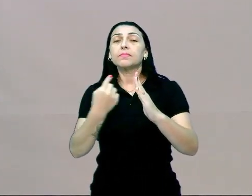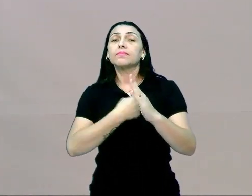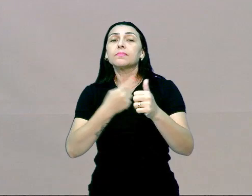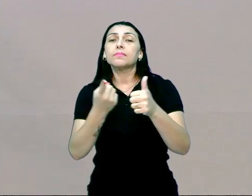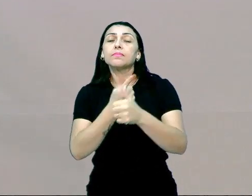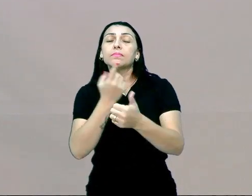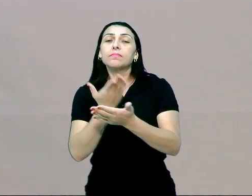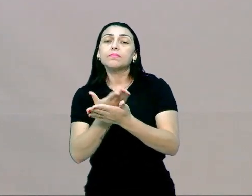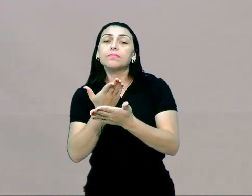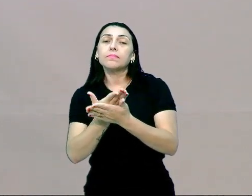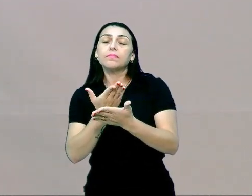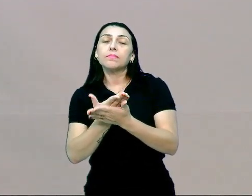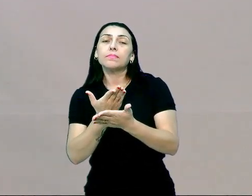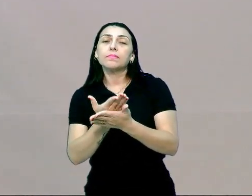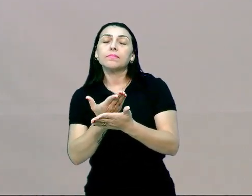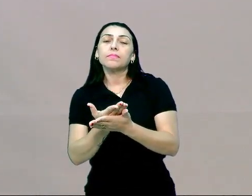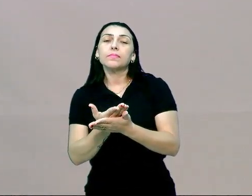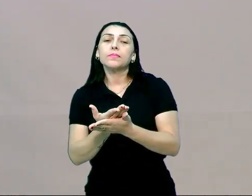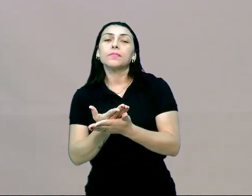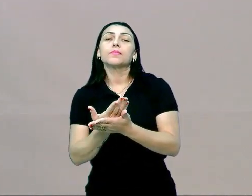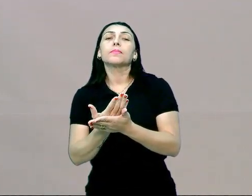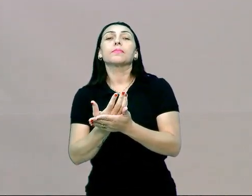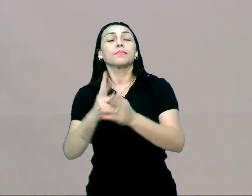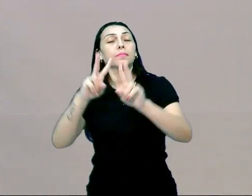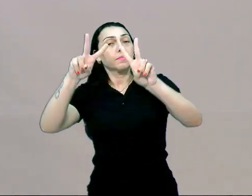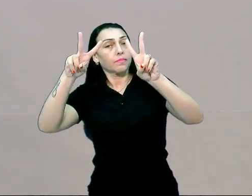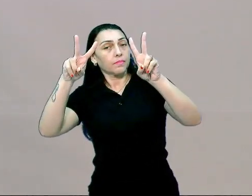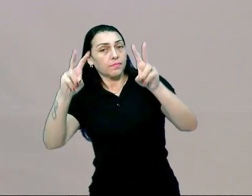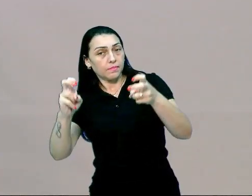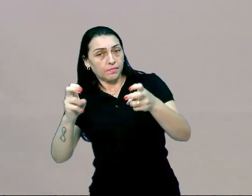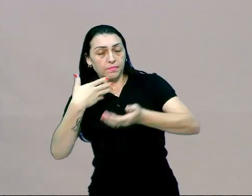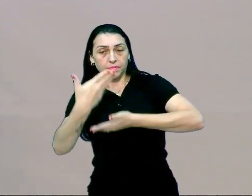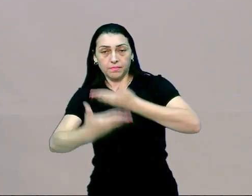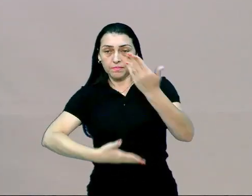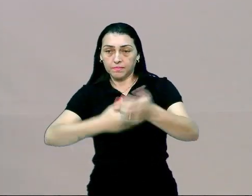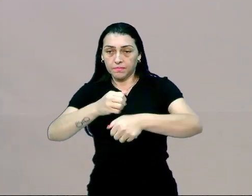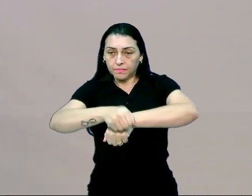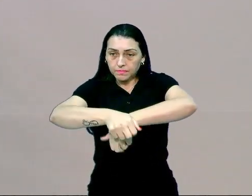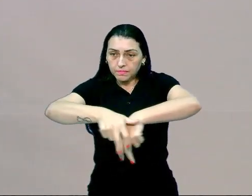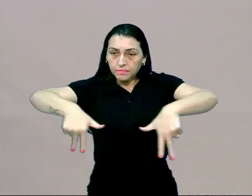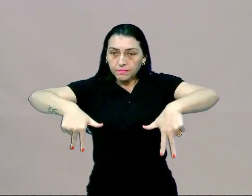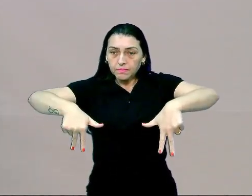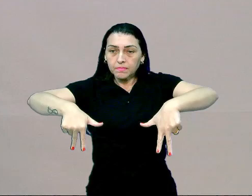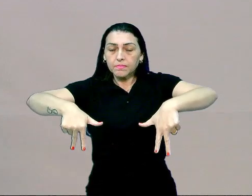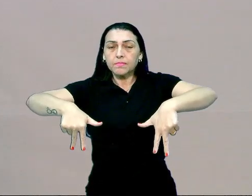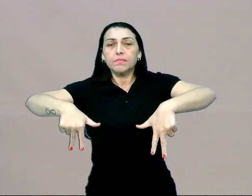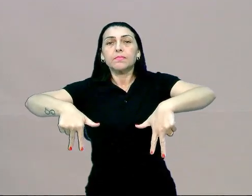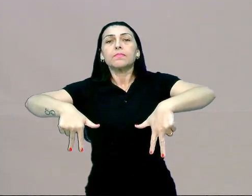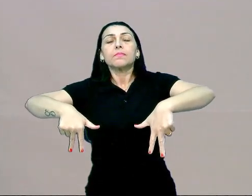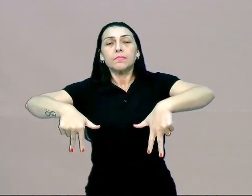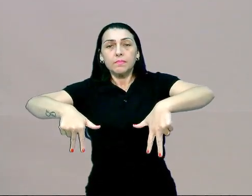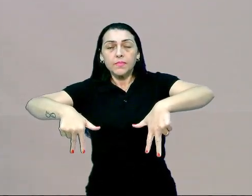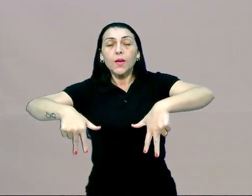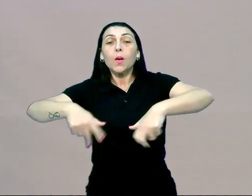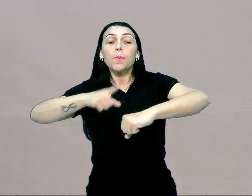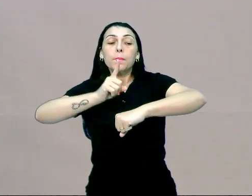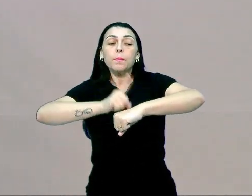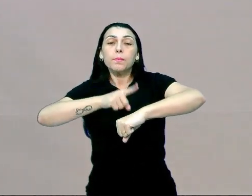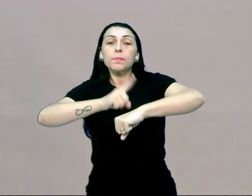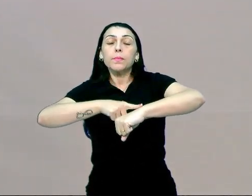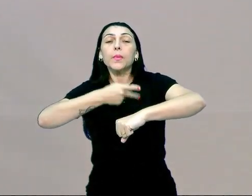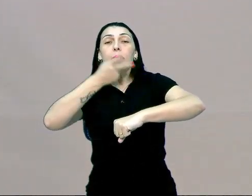primeira aula a respeito dessa temática, relações de gênero, em um determinado momento eu